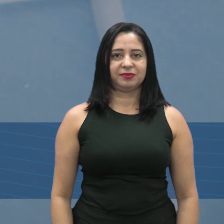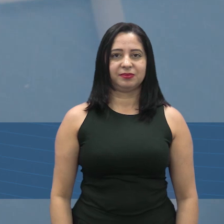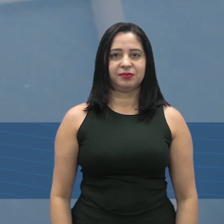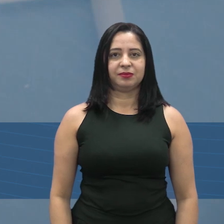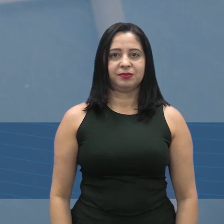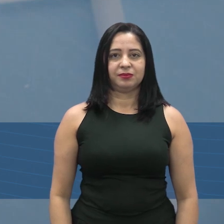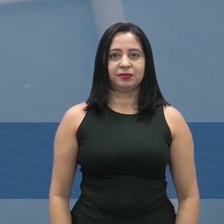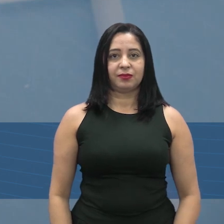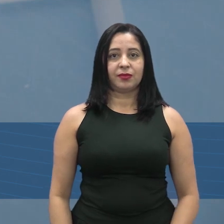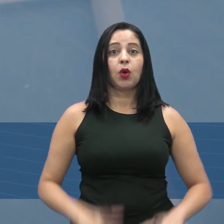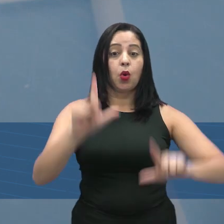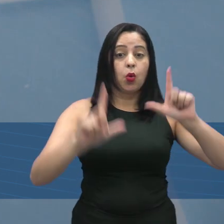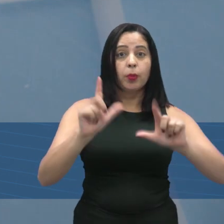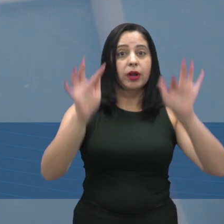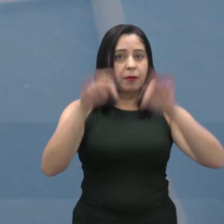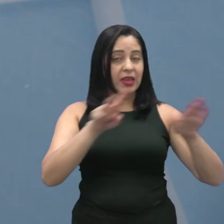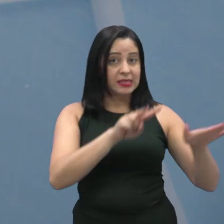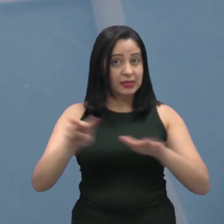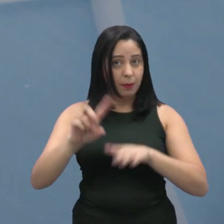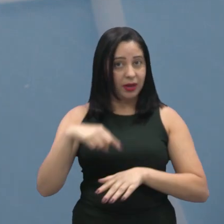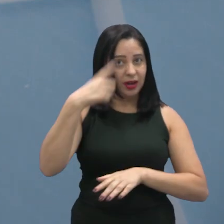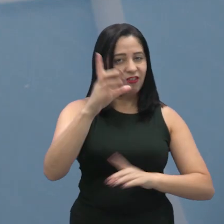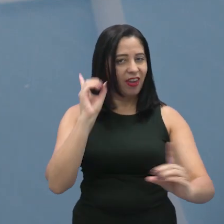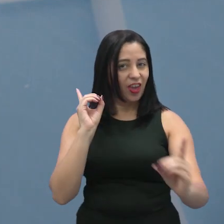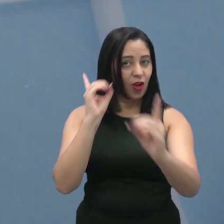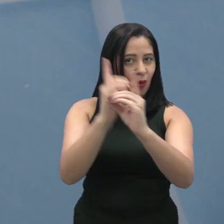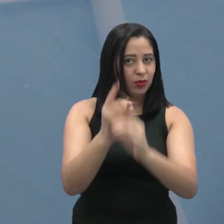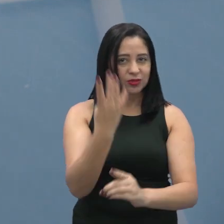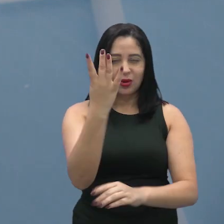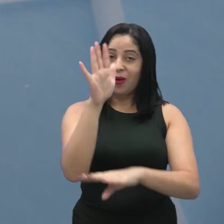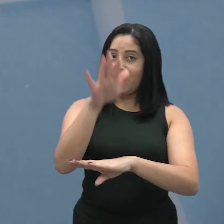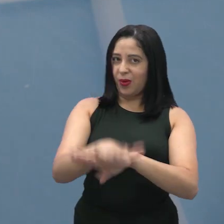@tvcâmara-sjc. Eu fico por aqui, mais semana que vem. Estou de volta a partir